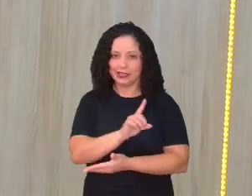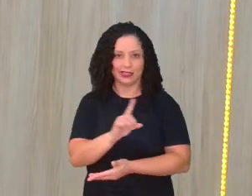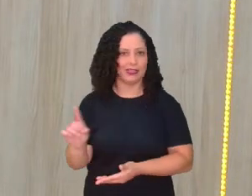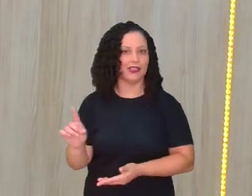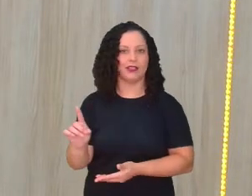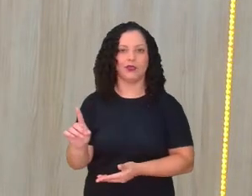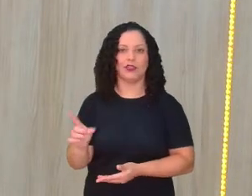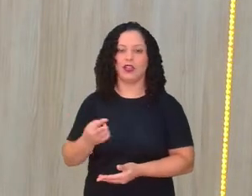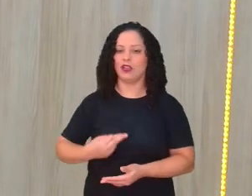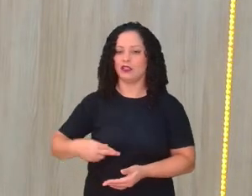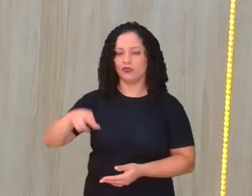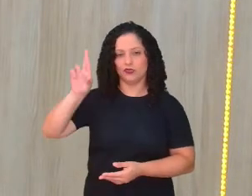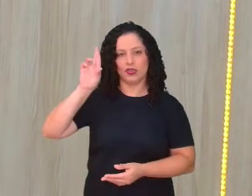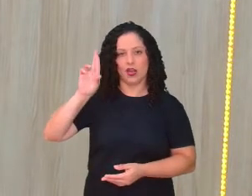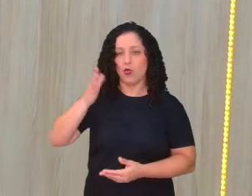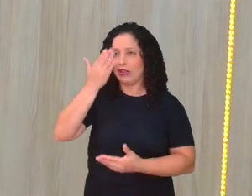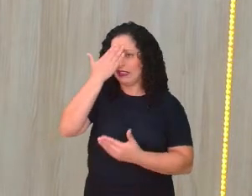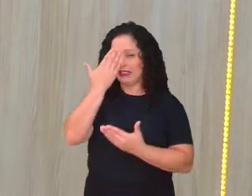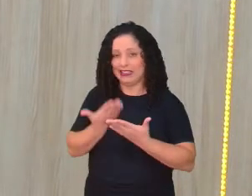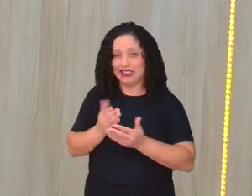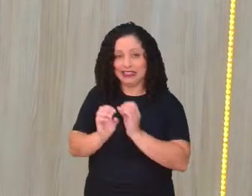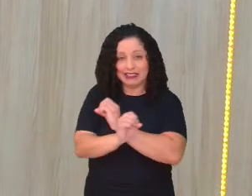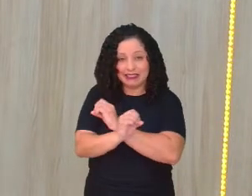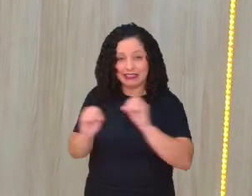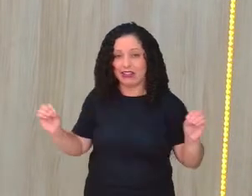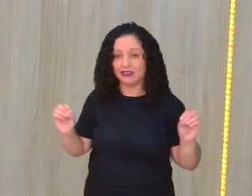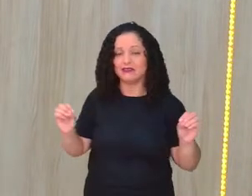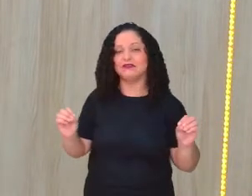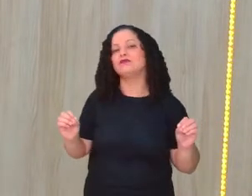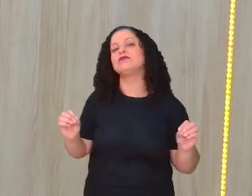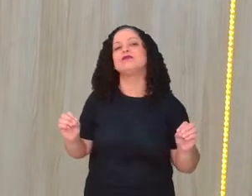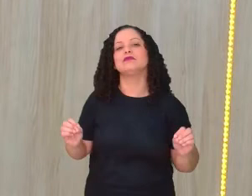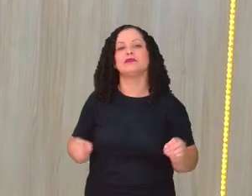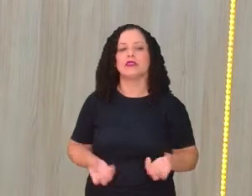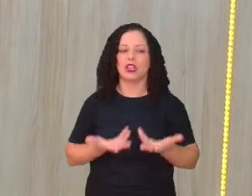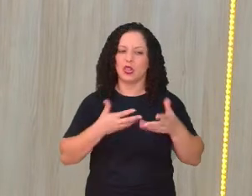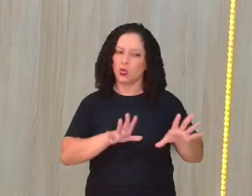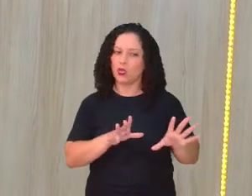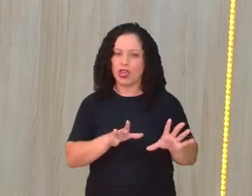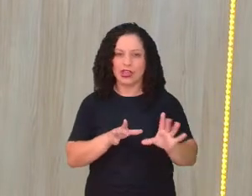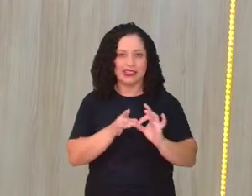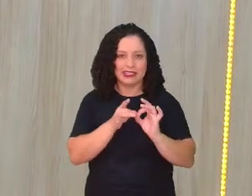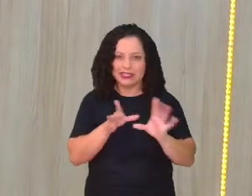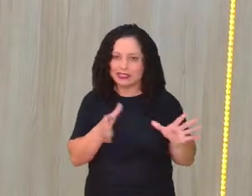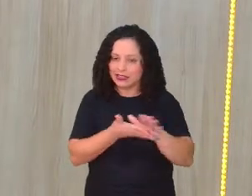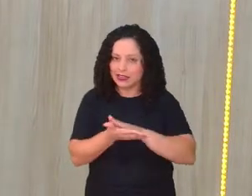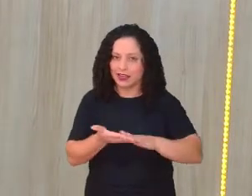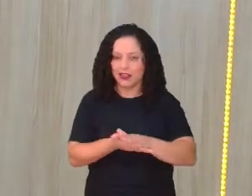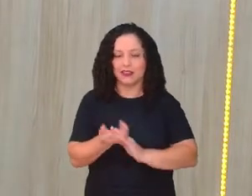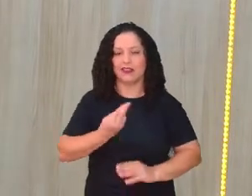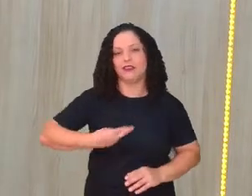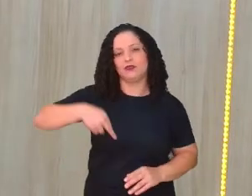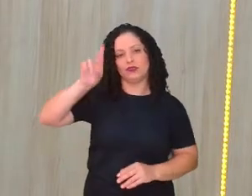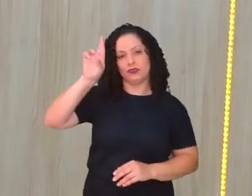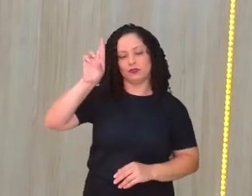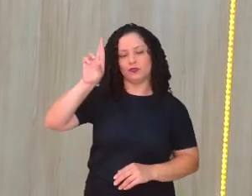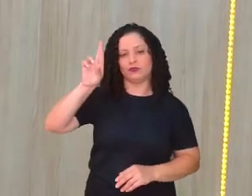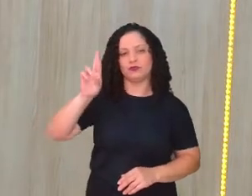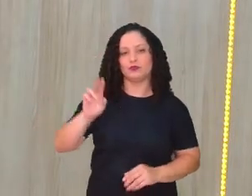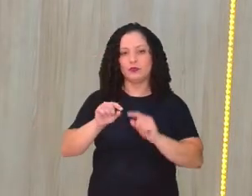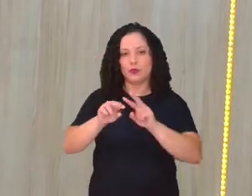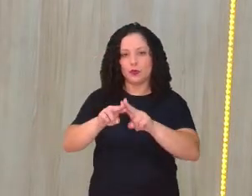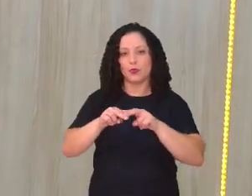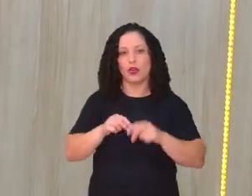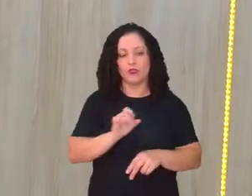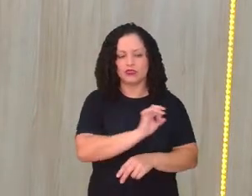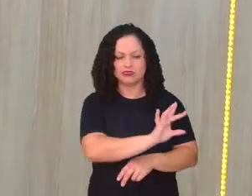professa uma religião, mas ele também trabalha com a ideia de não permitir nenhuma religião, certo? Porque essas crenças elas